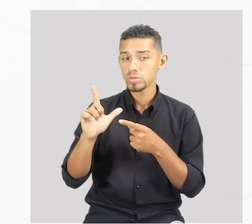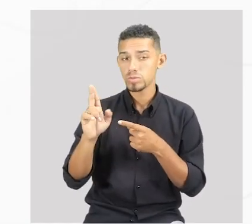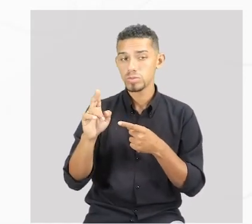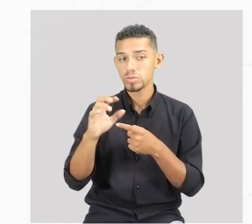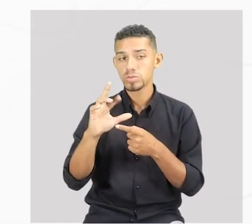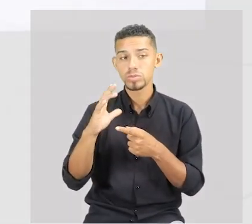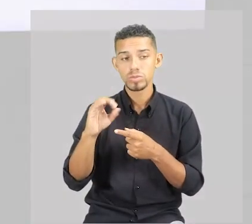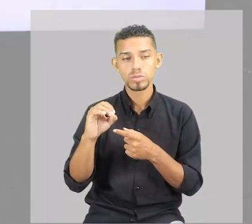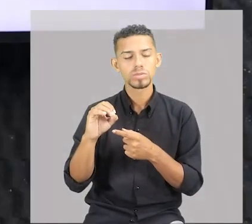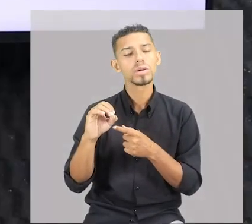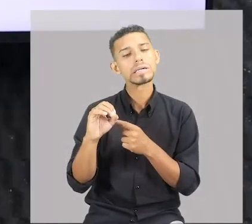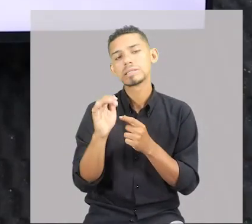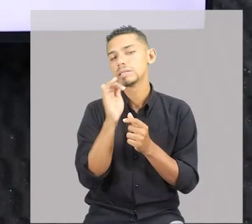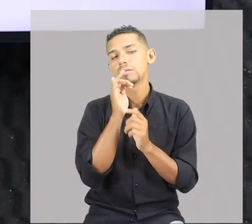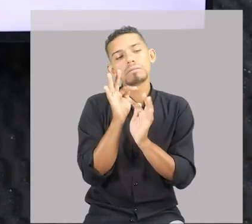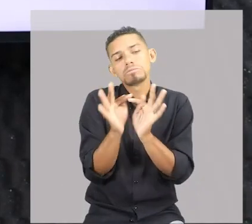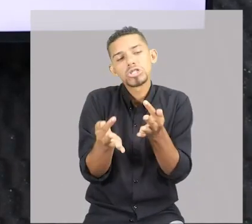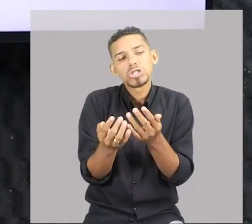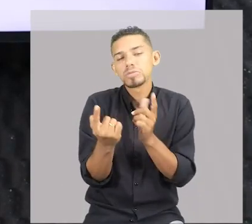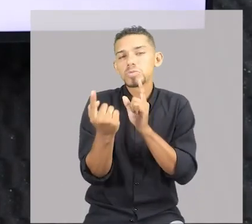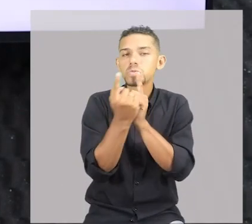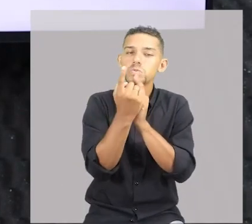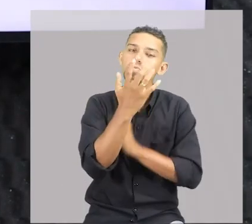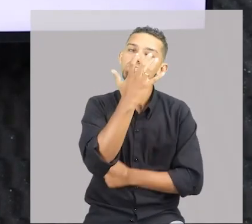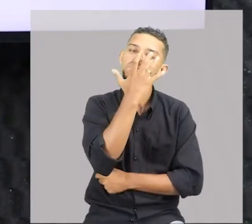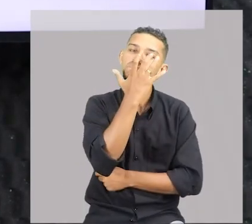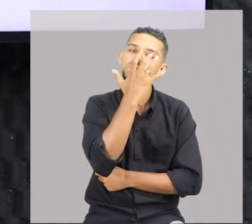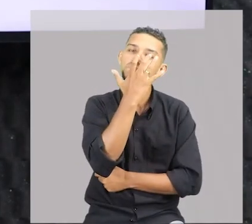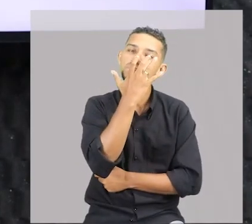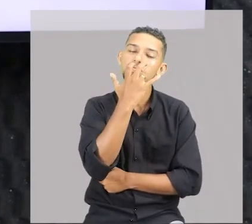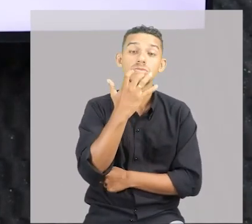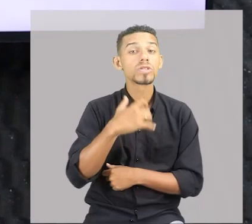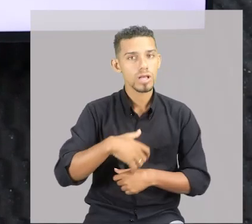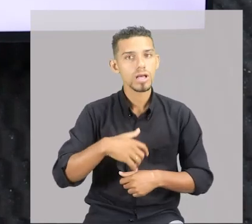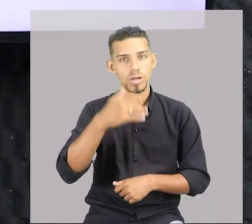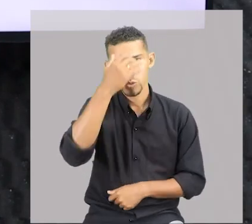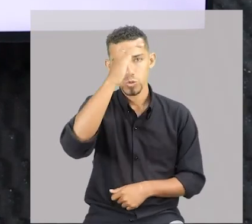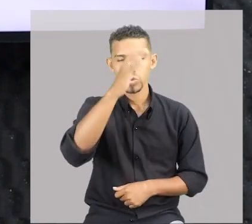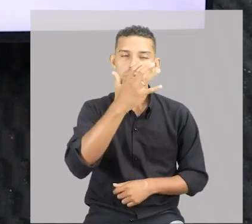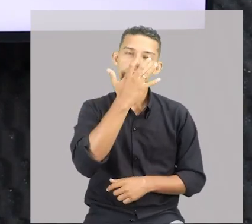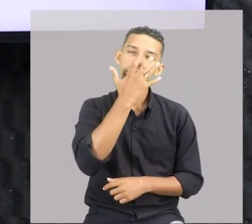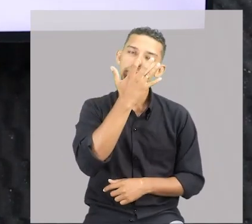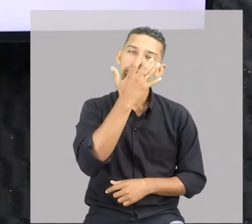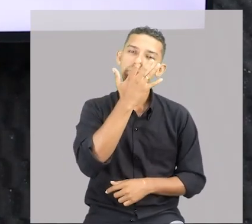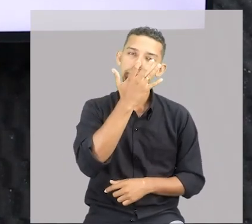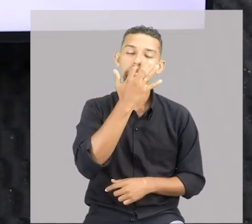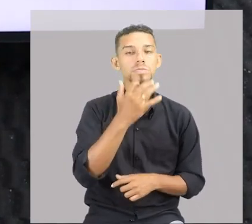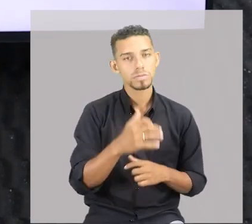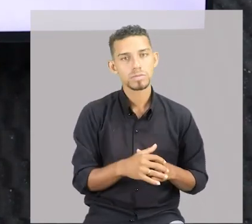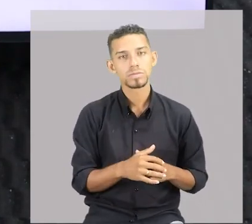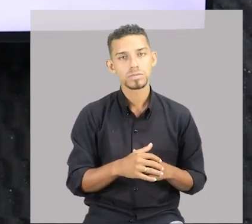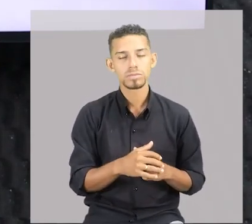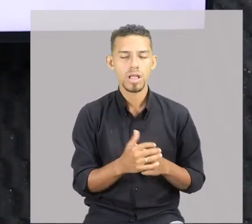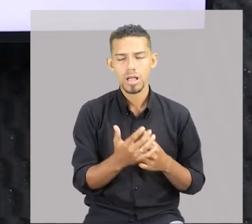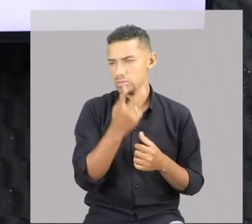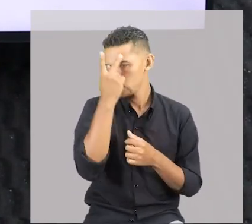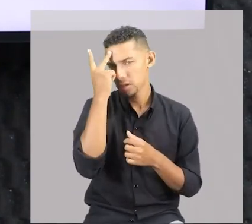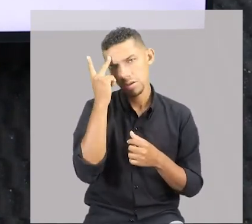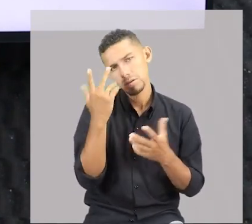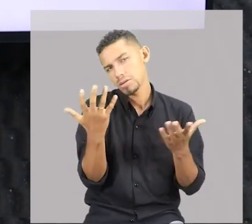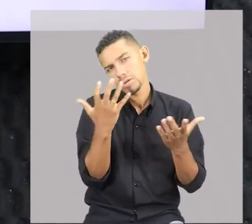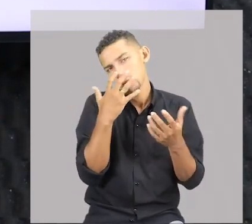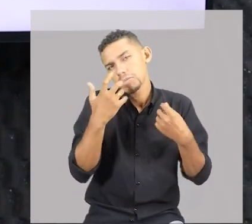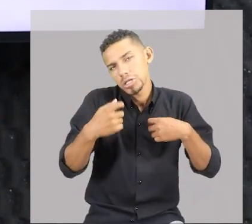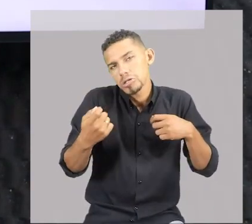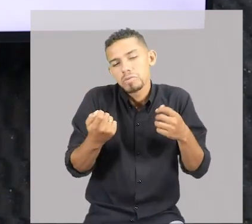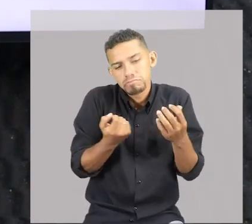percebendo a cultura como um simples entretenimento. Então a cultura, para a cultura de massa, é vista como um entretenimento, como algo que